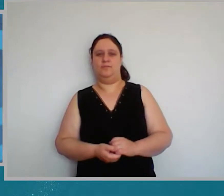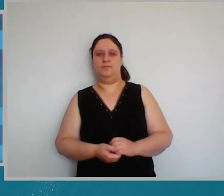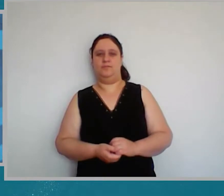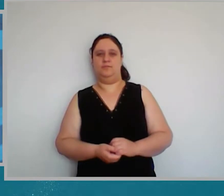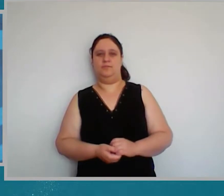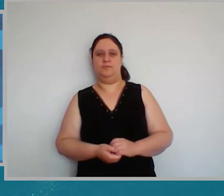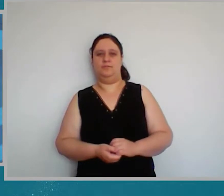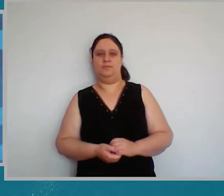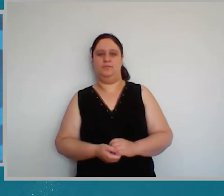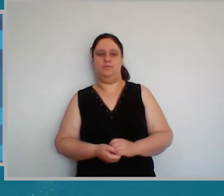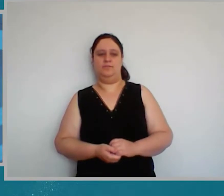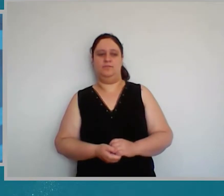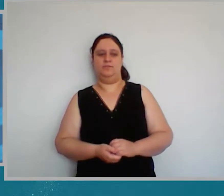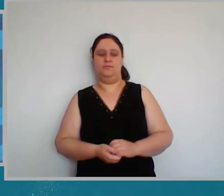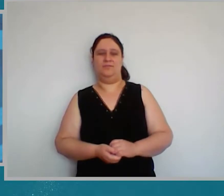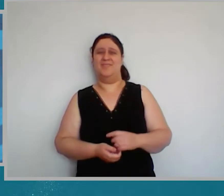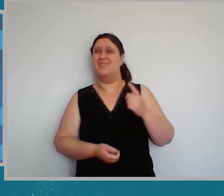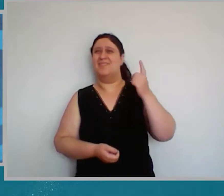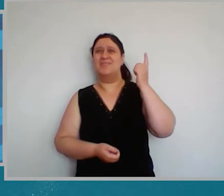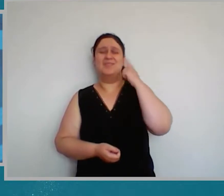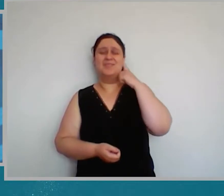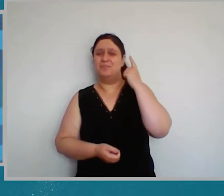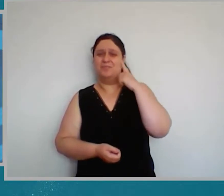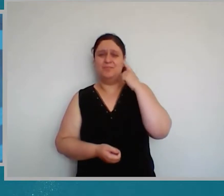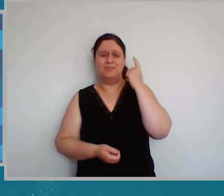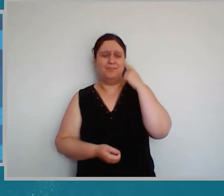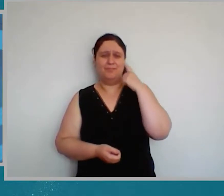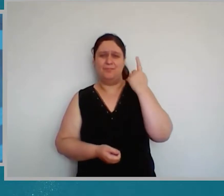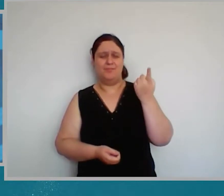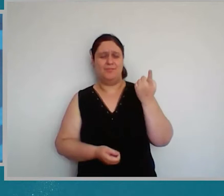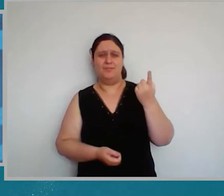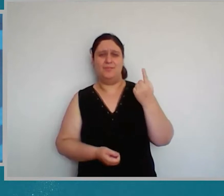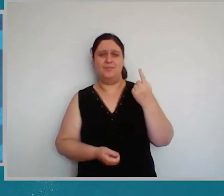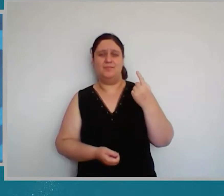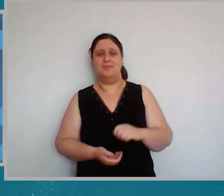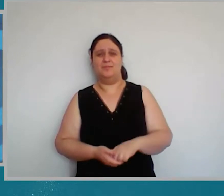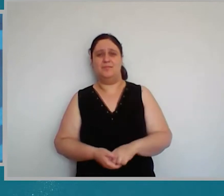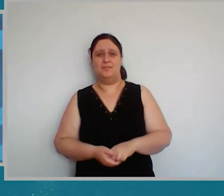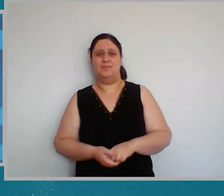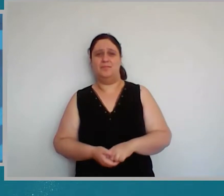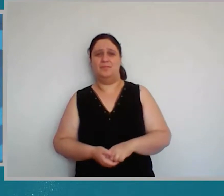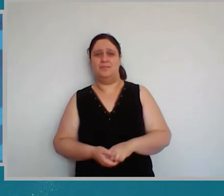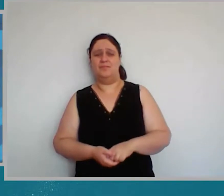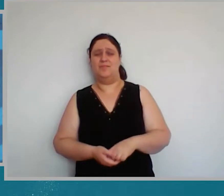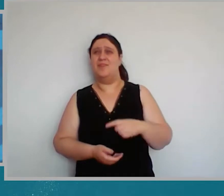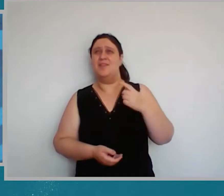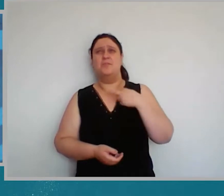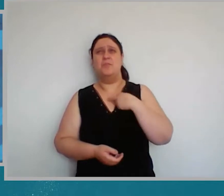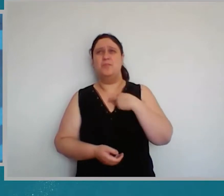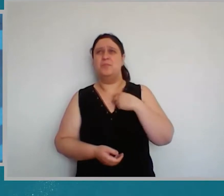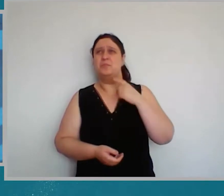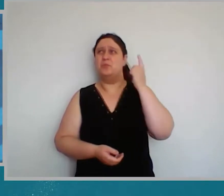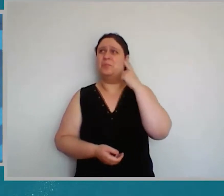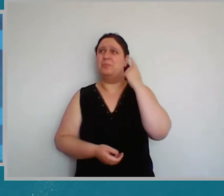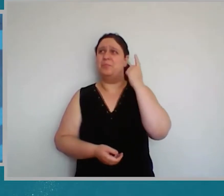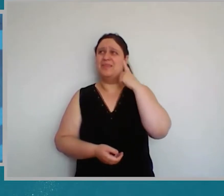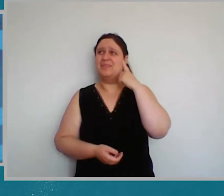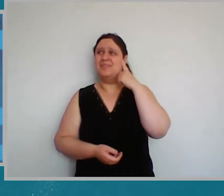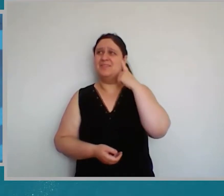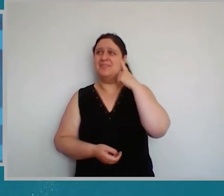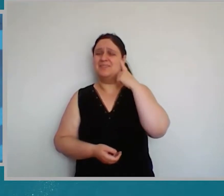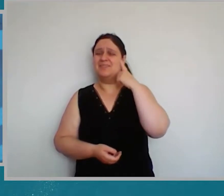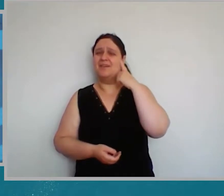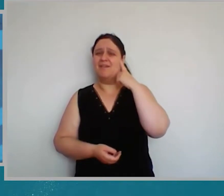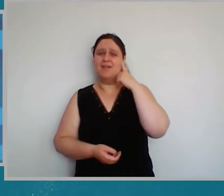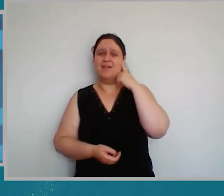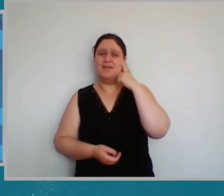E não pensemos que a palavra de Deus haja falhado, porque nem todos